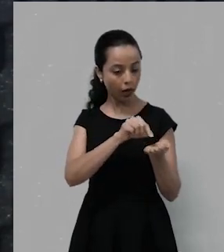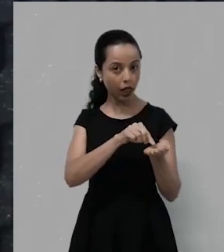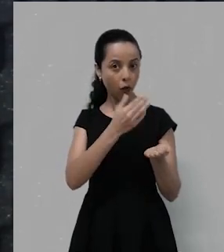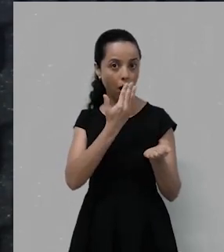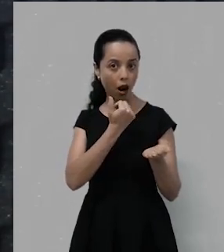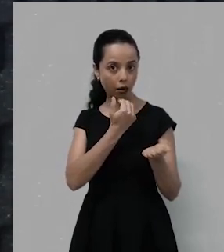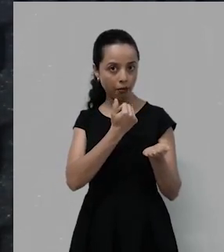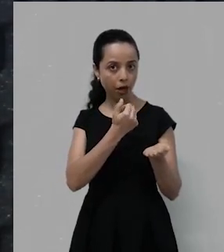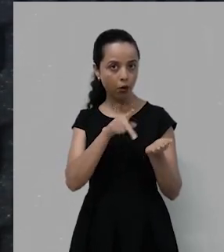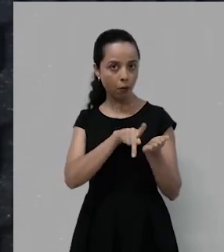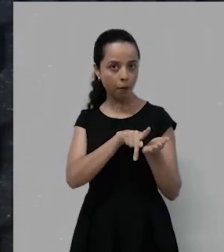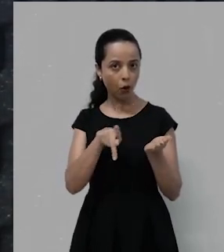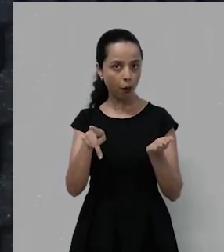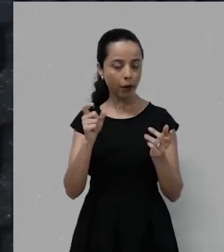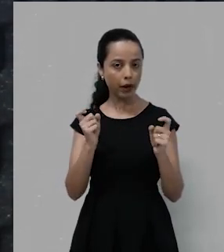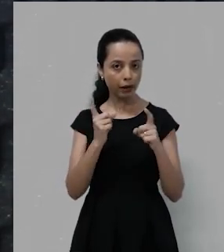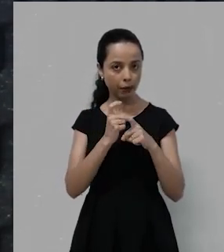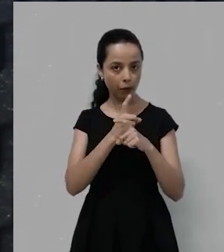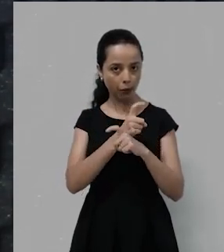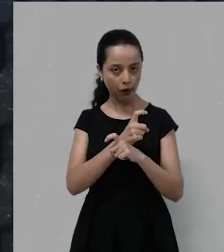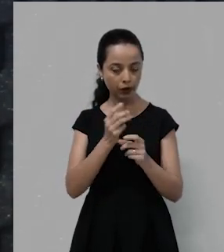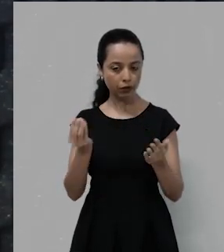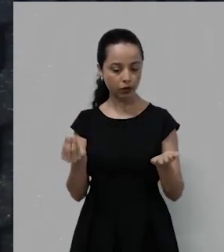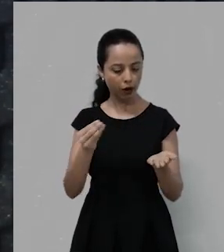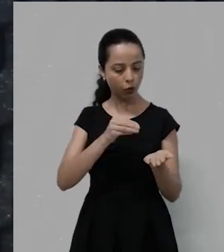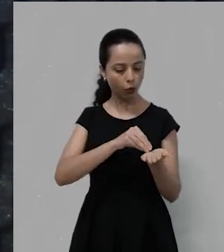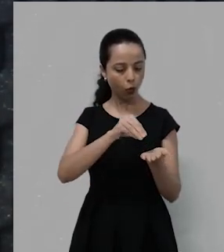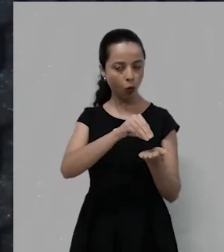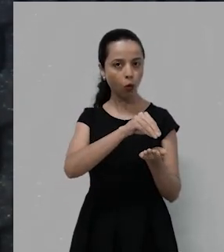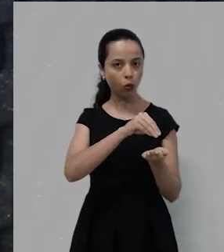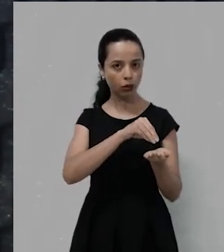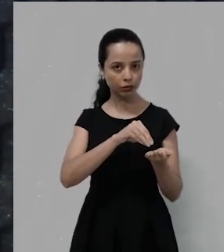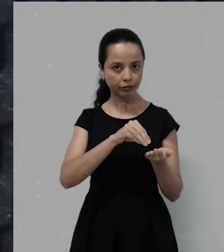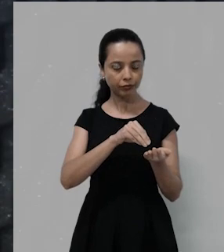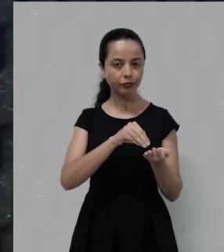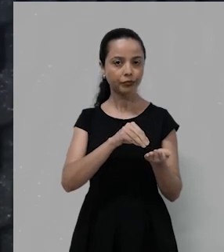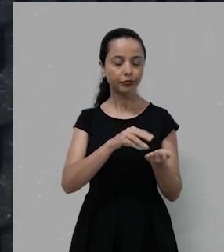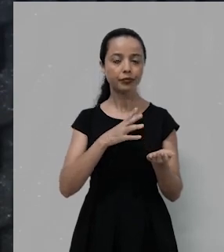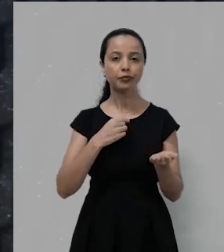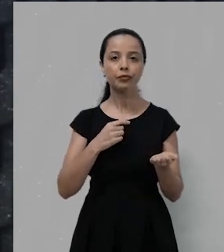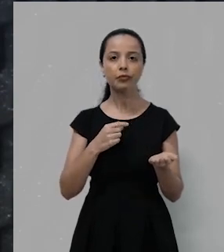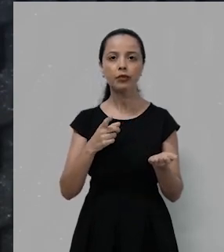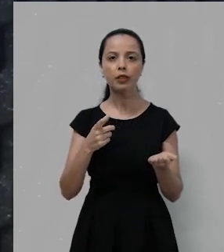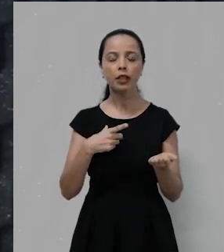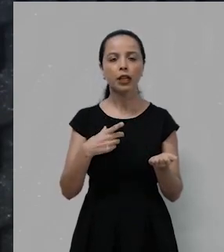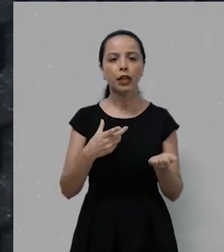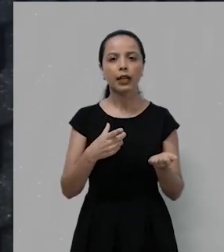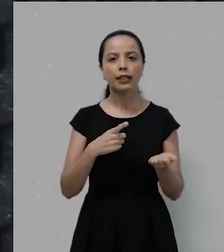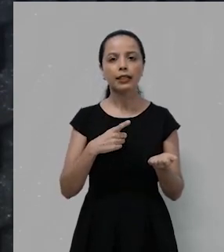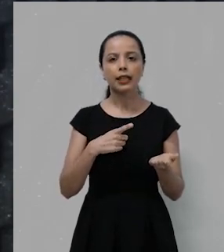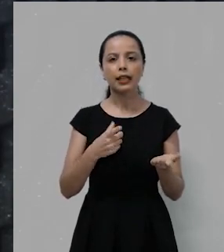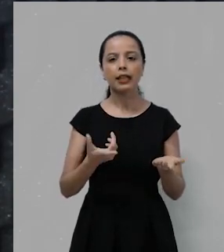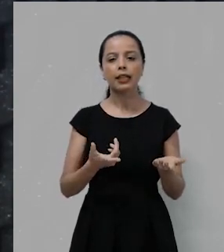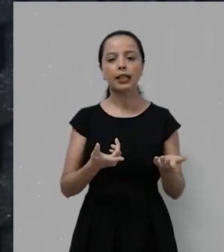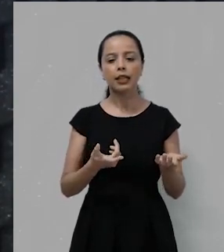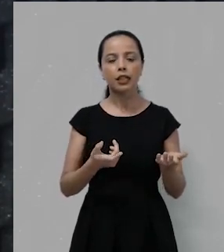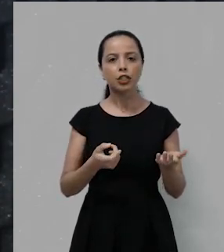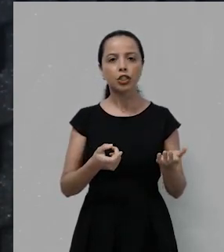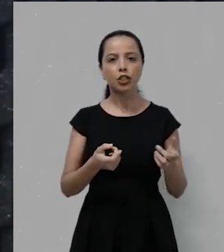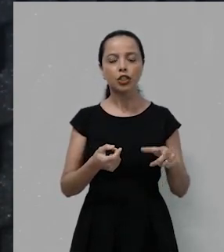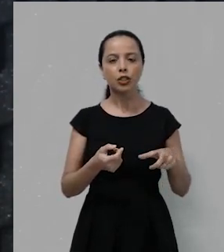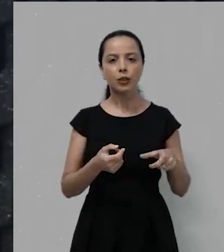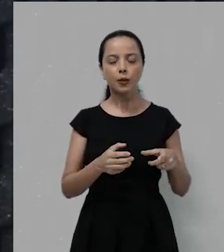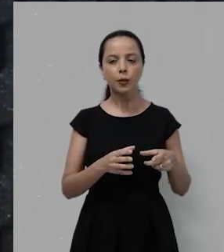você venha inocular naquele local. Então, essas bactérias, inicialmente em uma quantidade de indivíduos muito